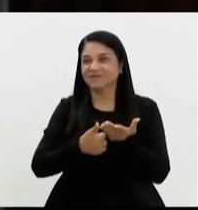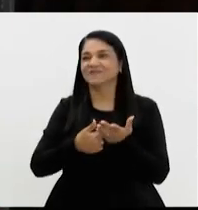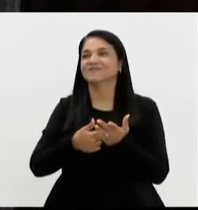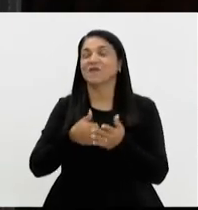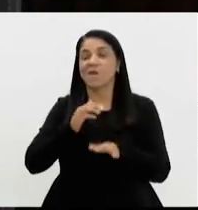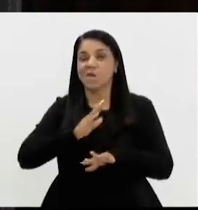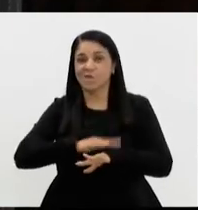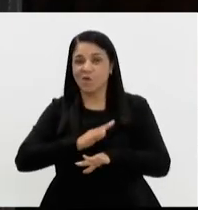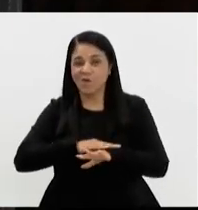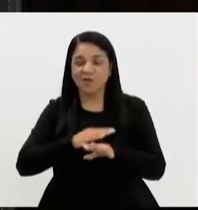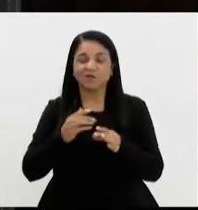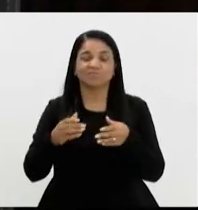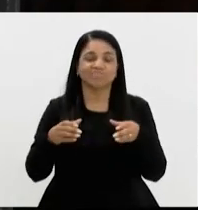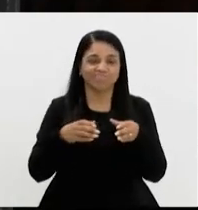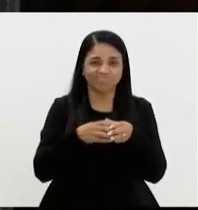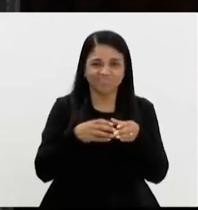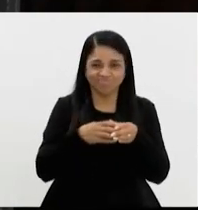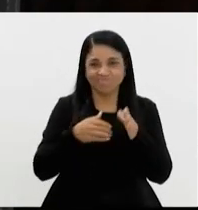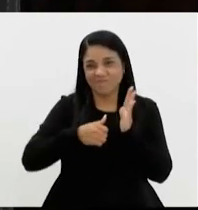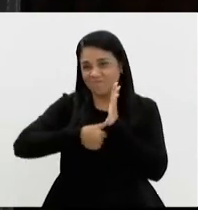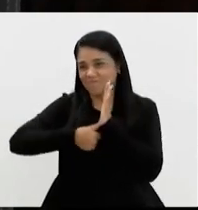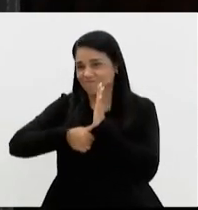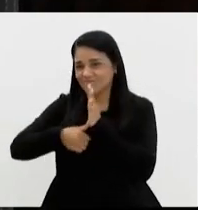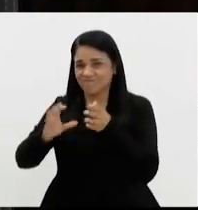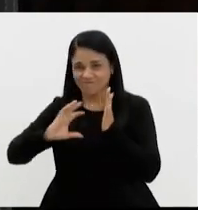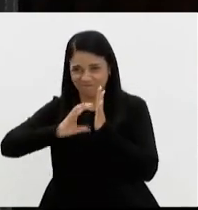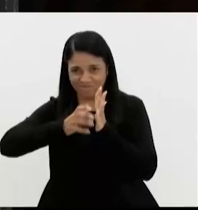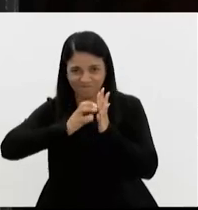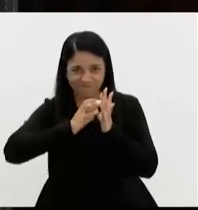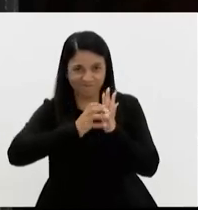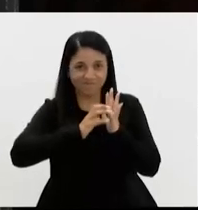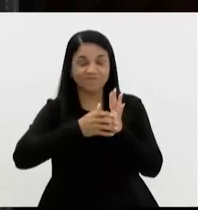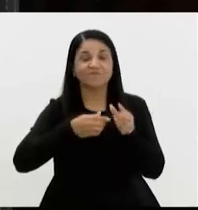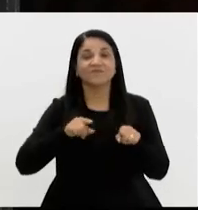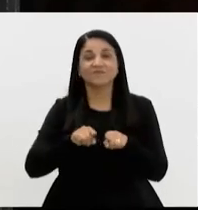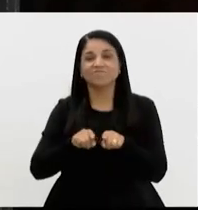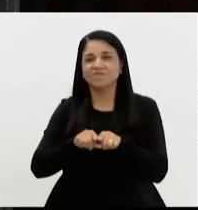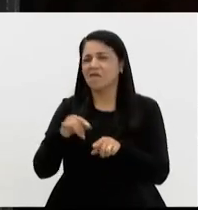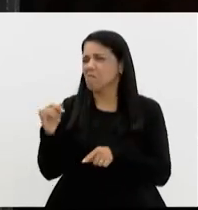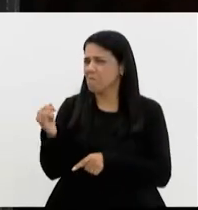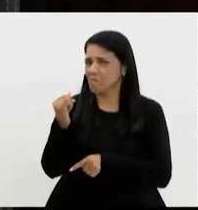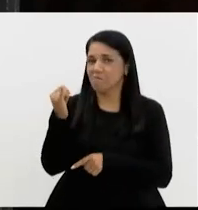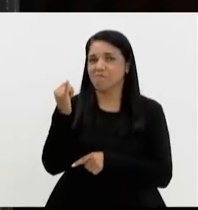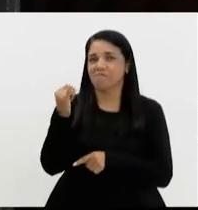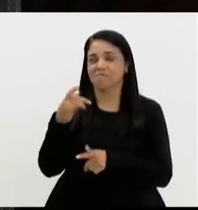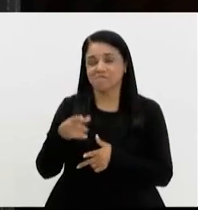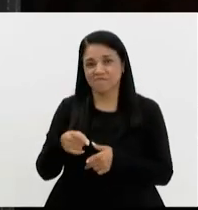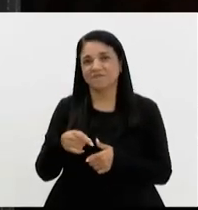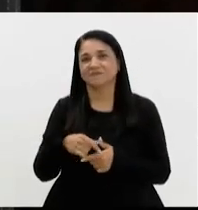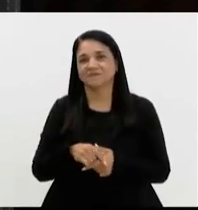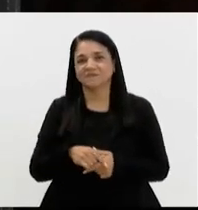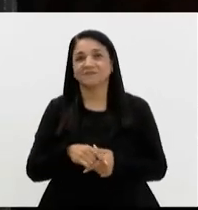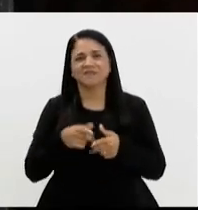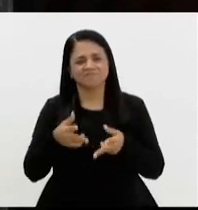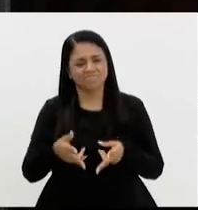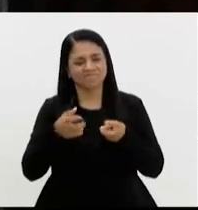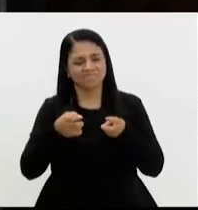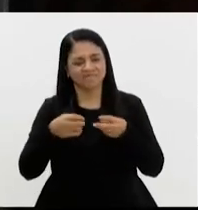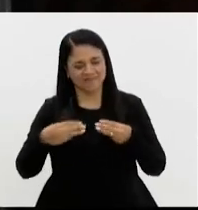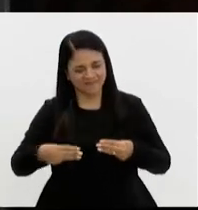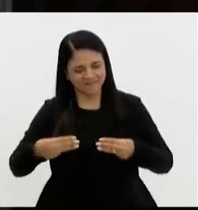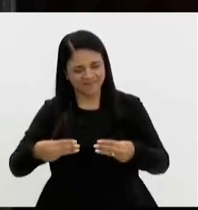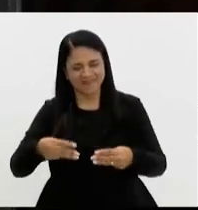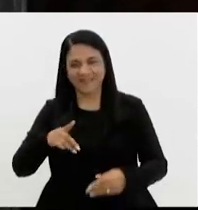momento de filiação eh e impressionante que ministra Dilene que que é da vida